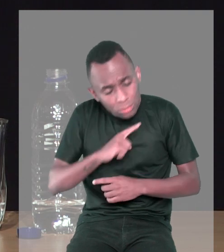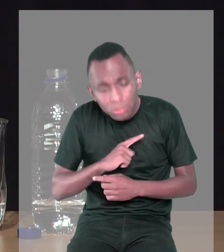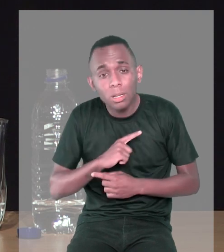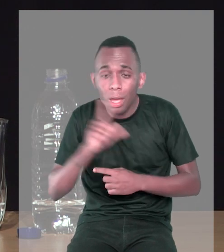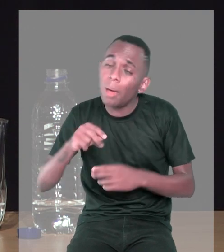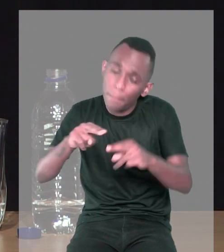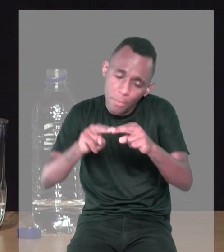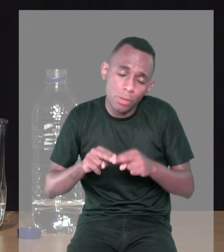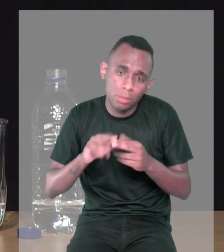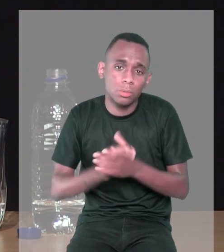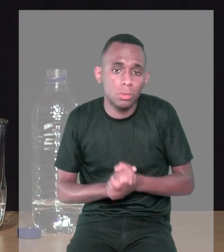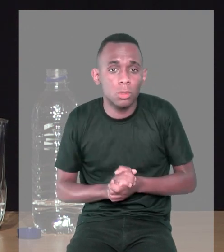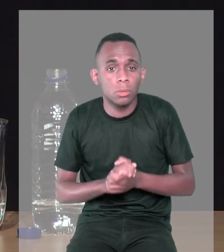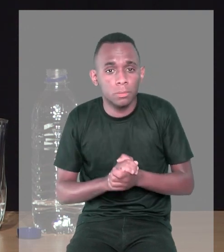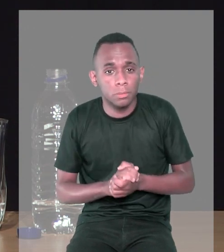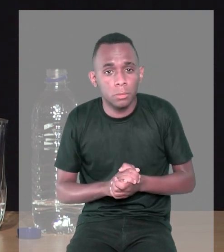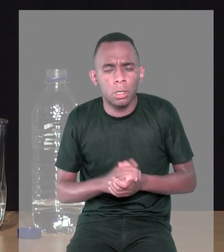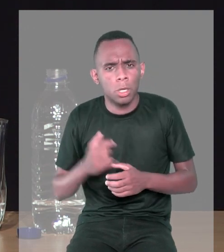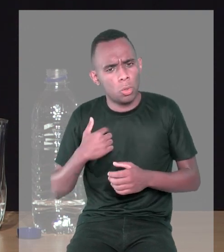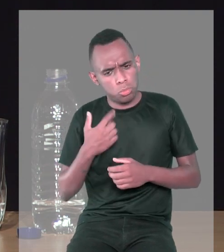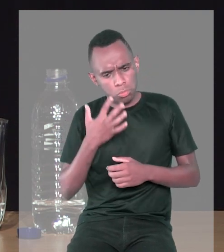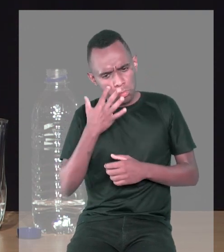atenção. Acho que é isso que eu consigo